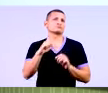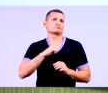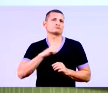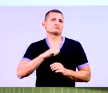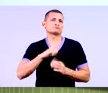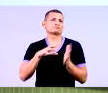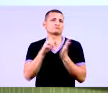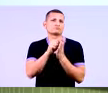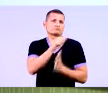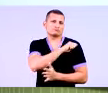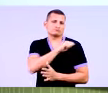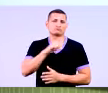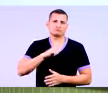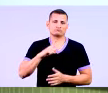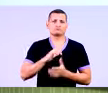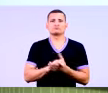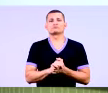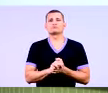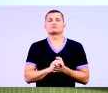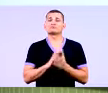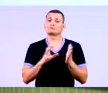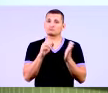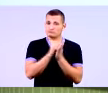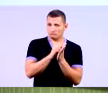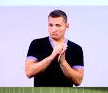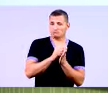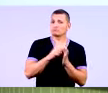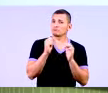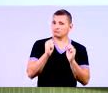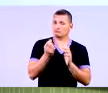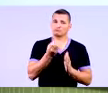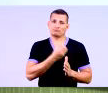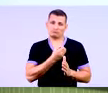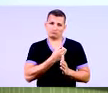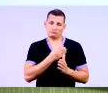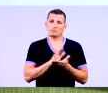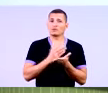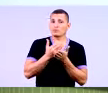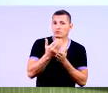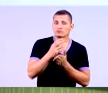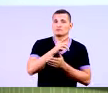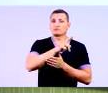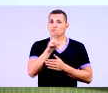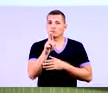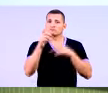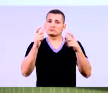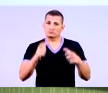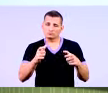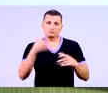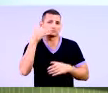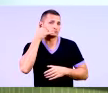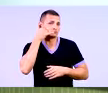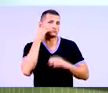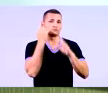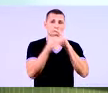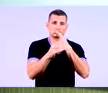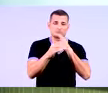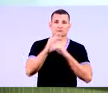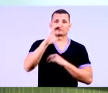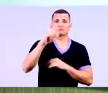vai a matrícula a matrícula pode ser número 1 mas aí começa o nome endereço telefone e mail